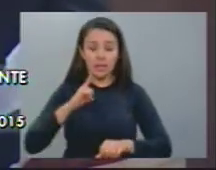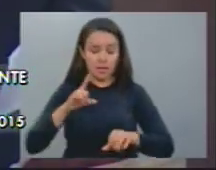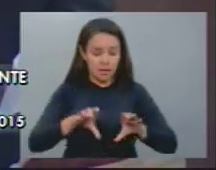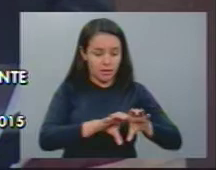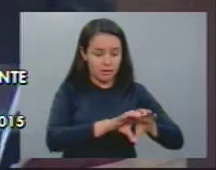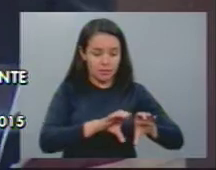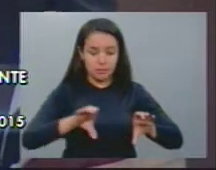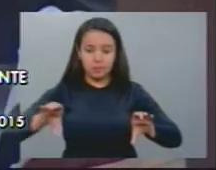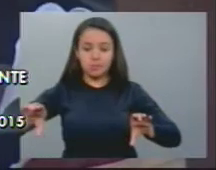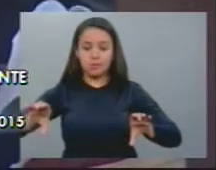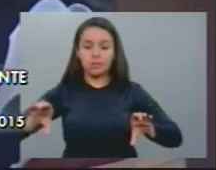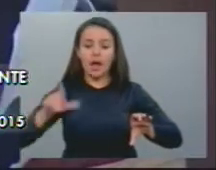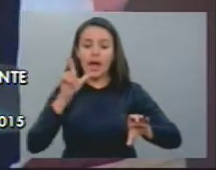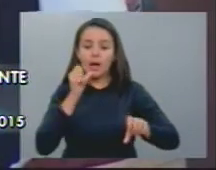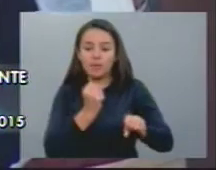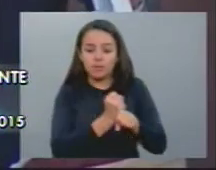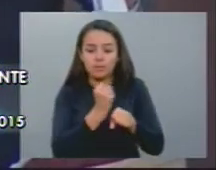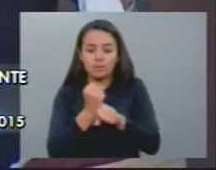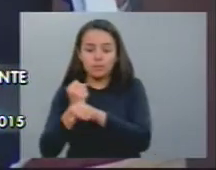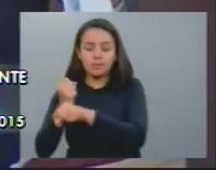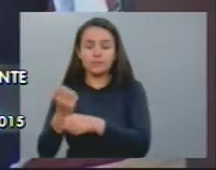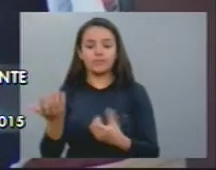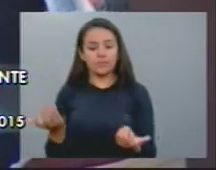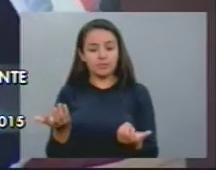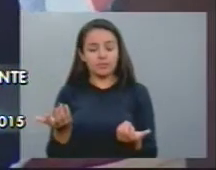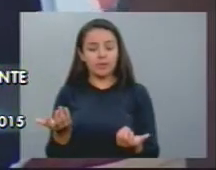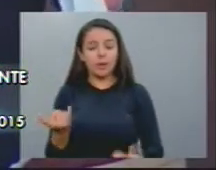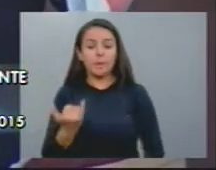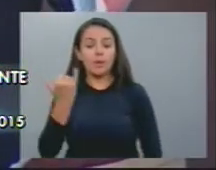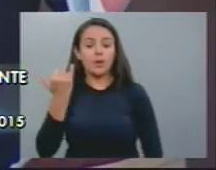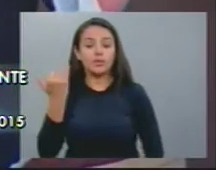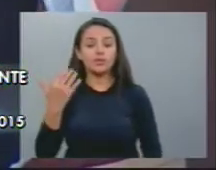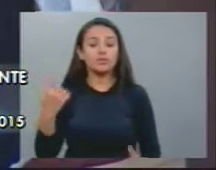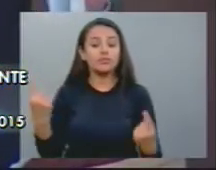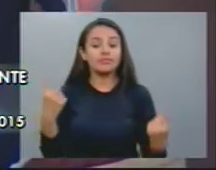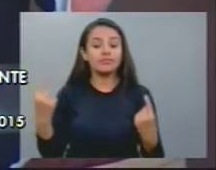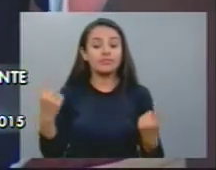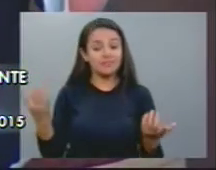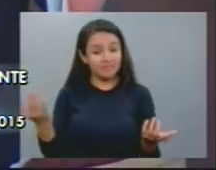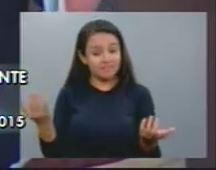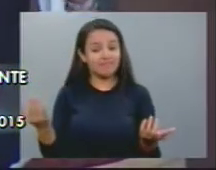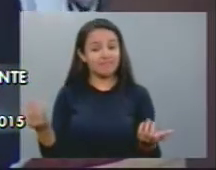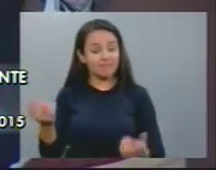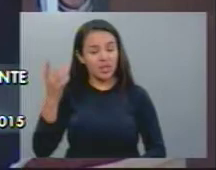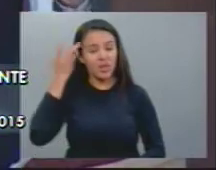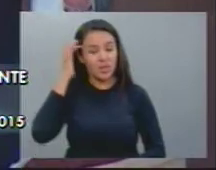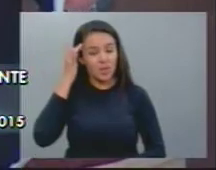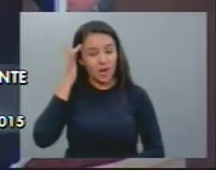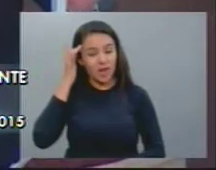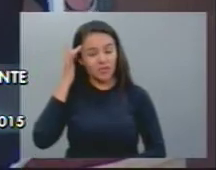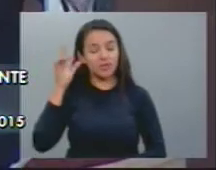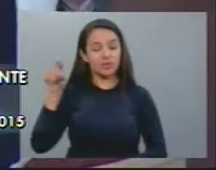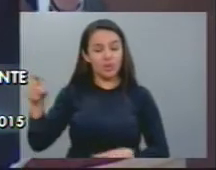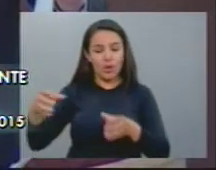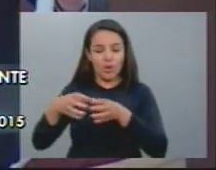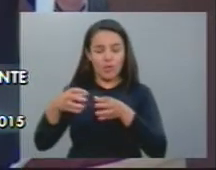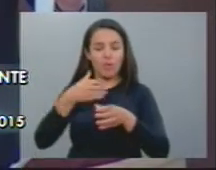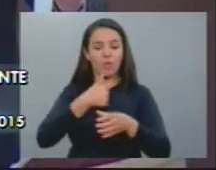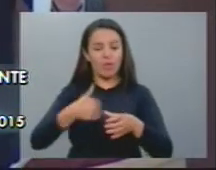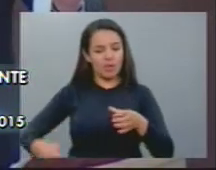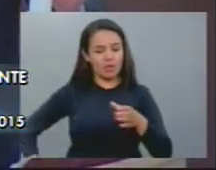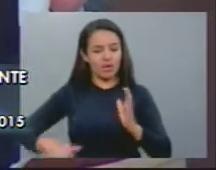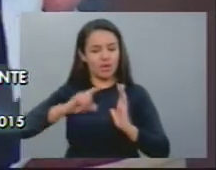a agricultura familiar e ecológica? Deputado Roberto Mesquita, eu não quero crer que a bancada do governo irá derrotar estas